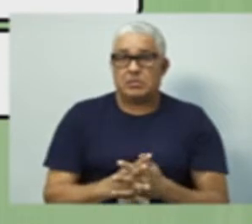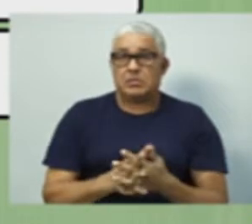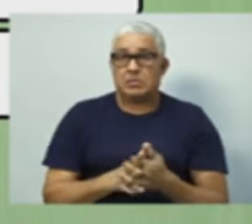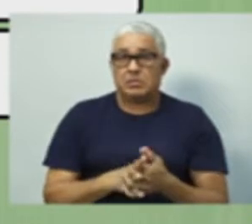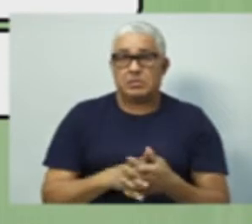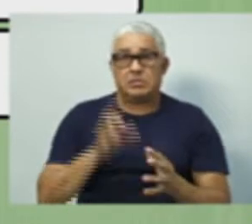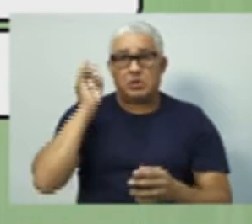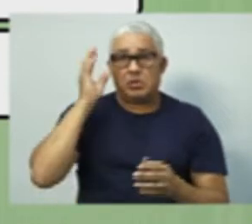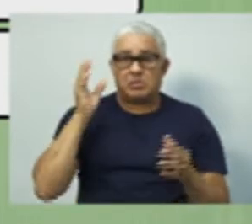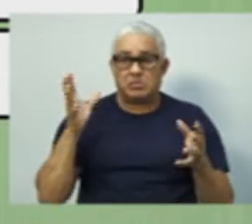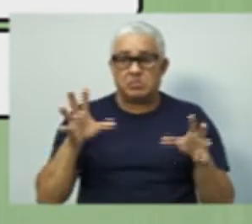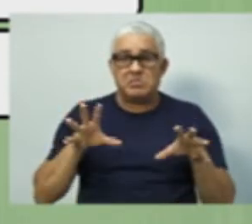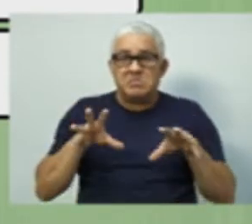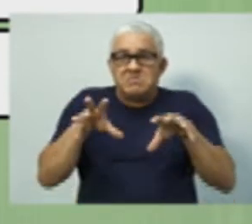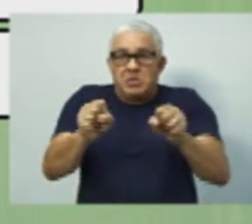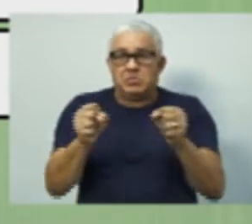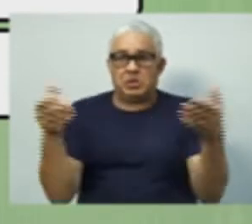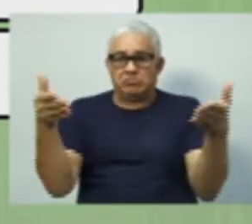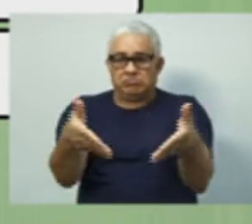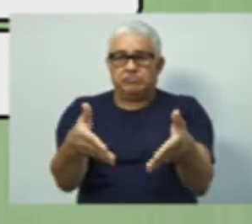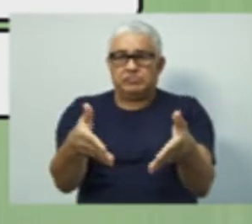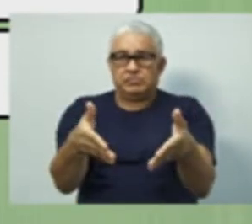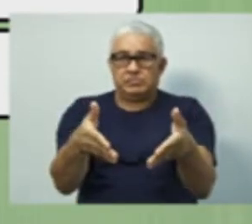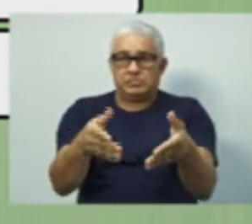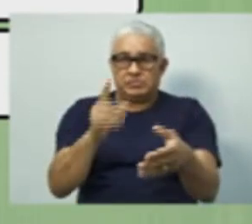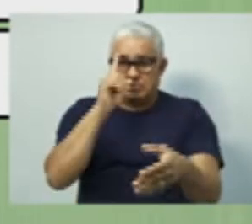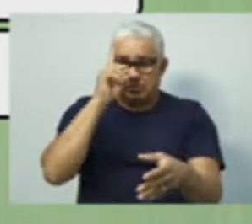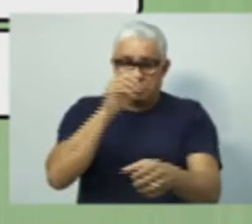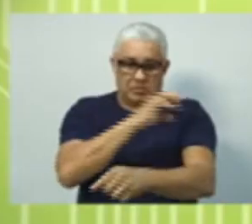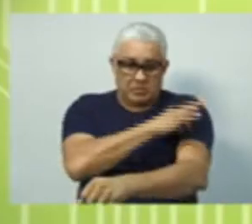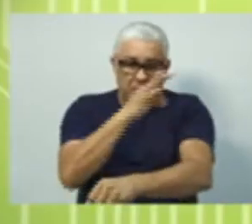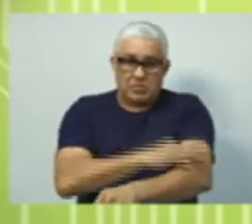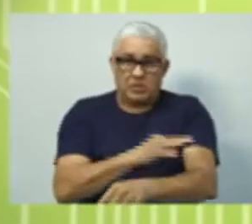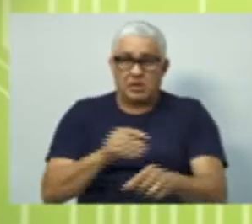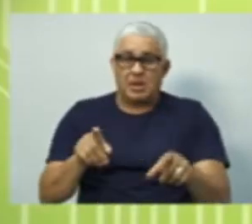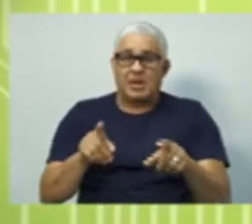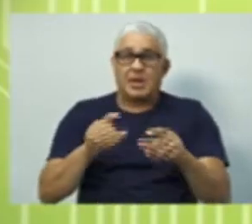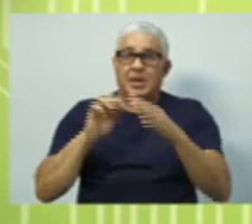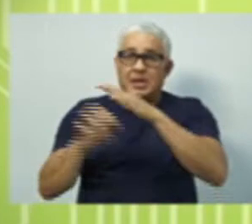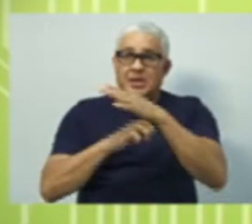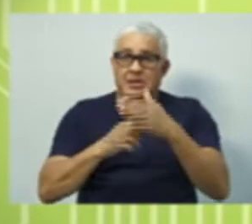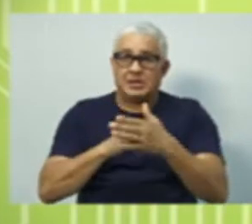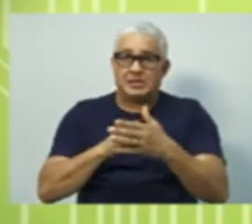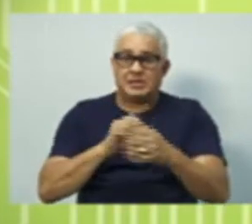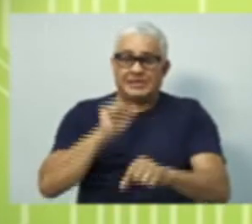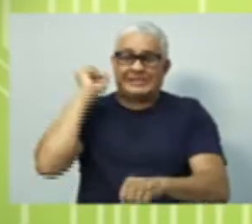Facilitar a delegação de poderes. Olha, gente,